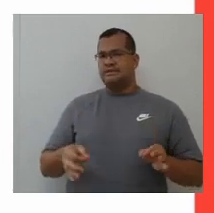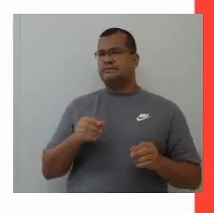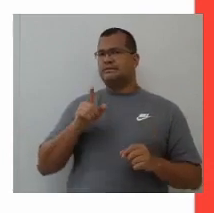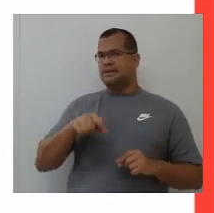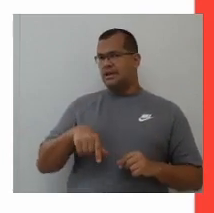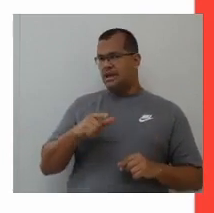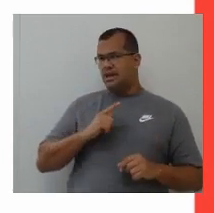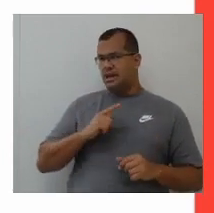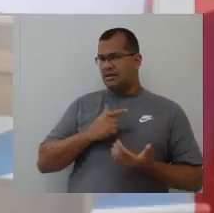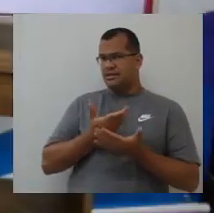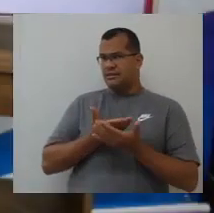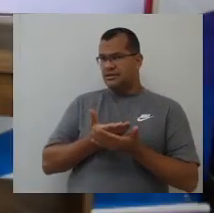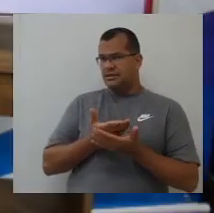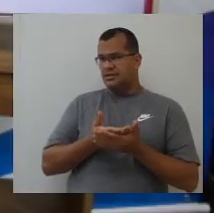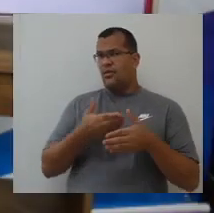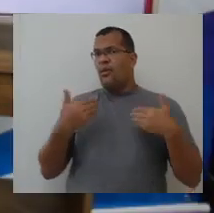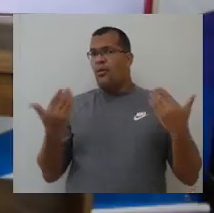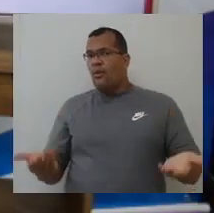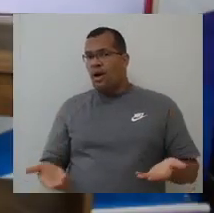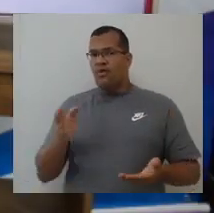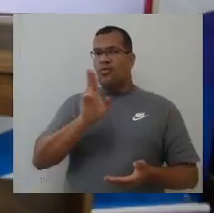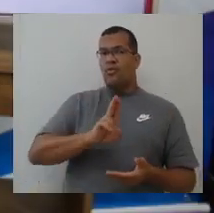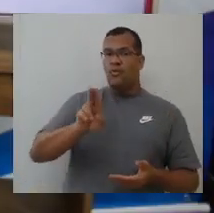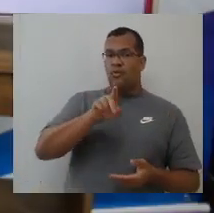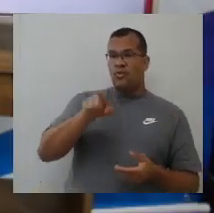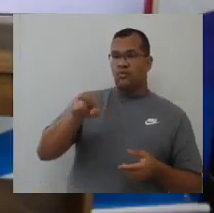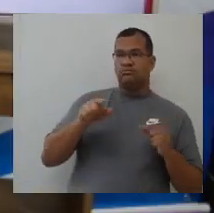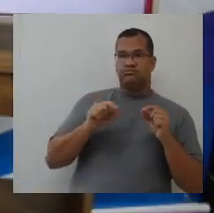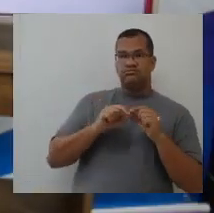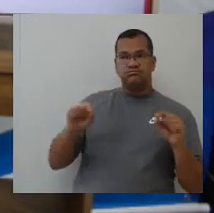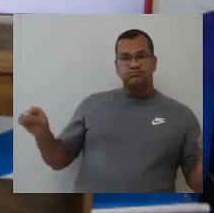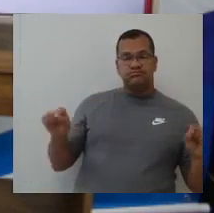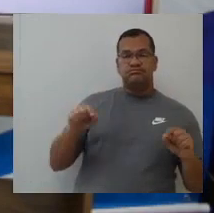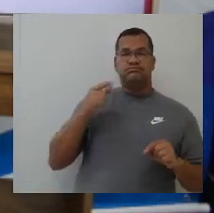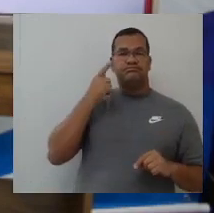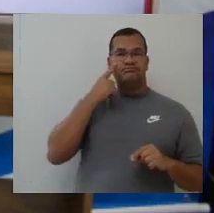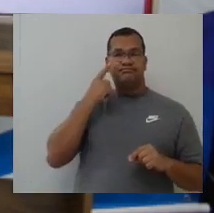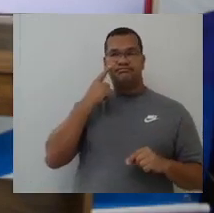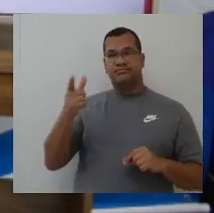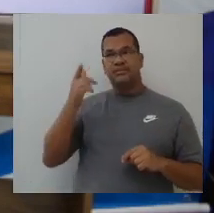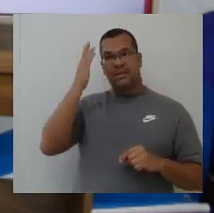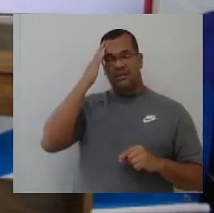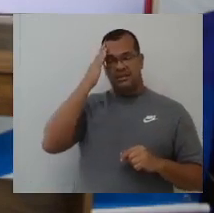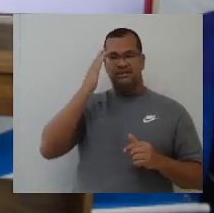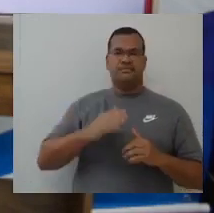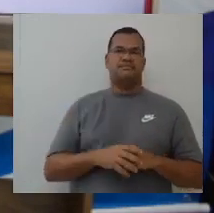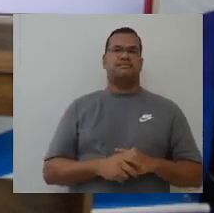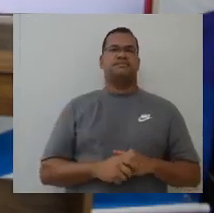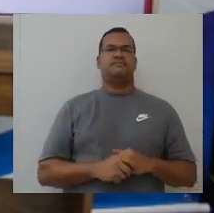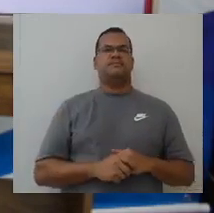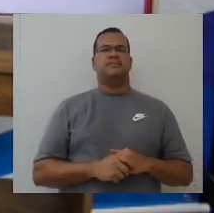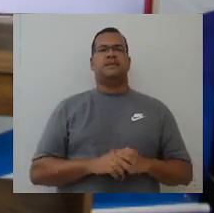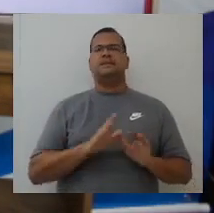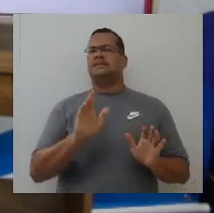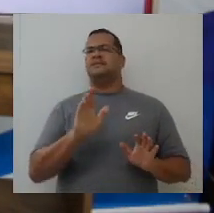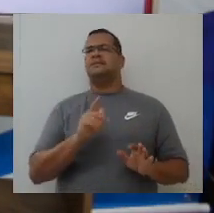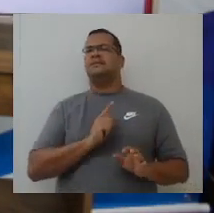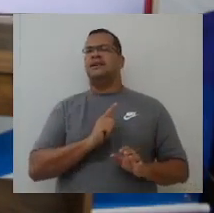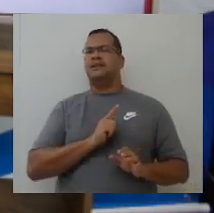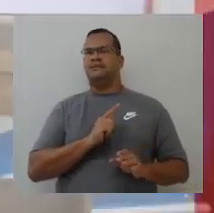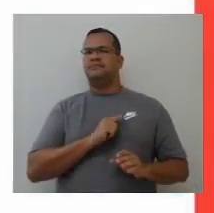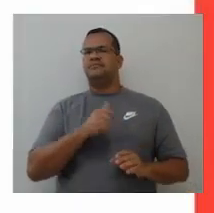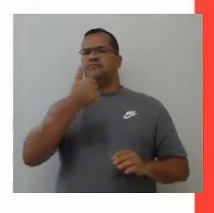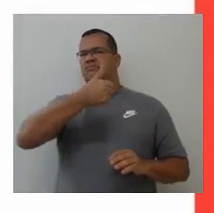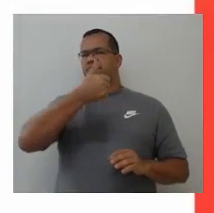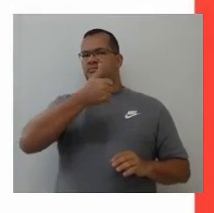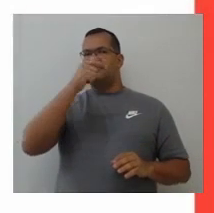realmente que eu tenho que estudar isso? Qual a aplicabilidade? Para que eu vou estudar isso, né, gente? Então vamos tentar entender. A gente tem aqui o primeiro